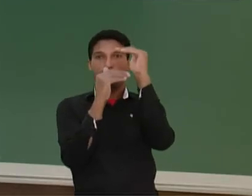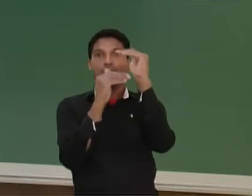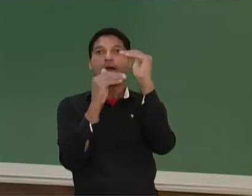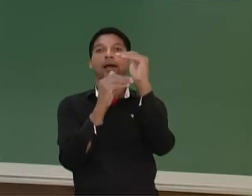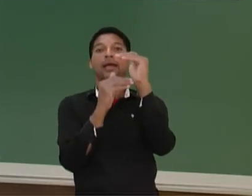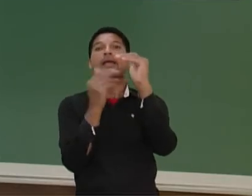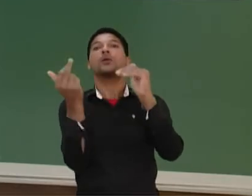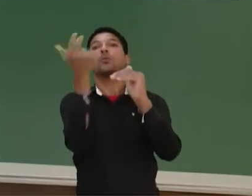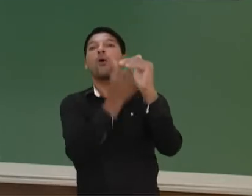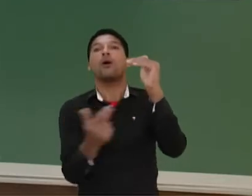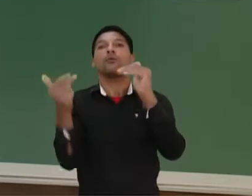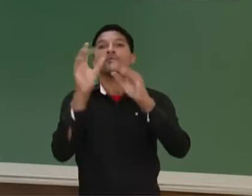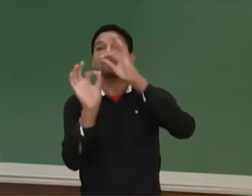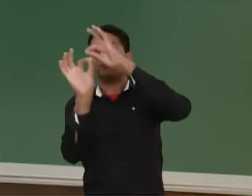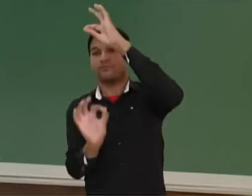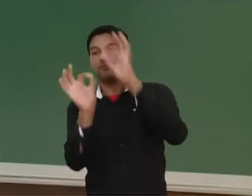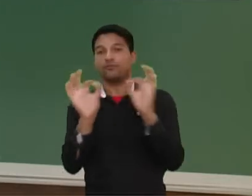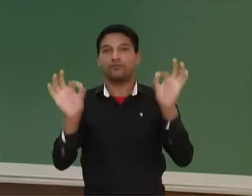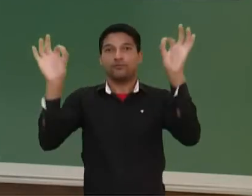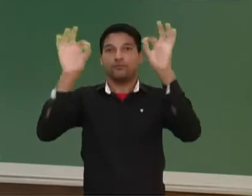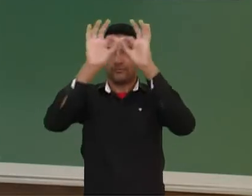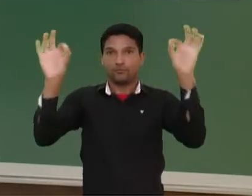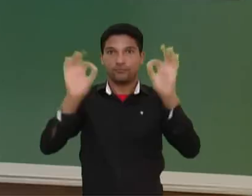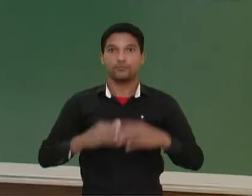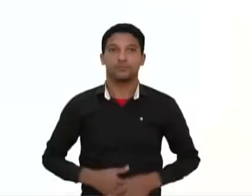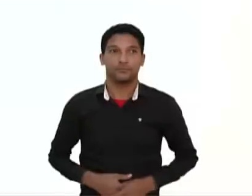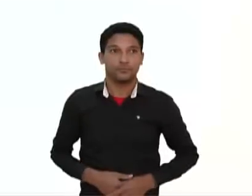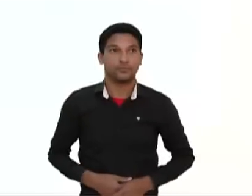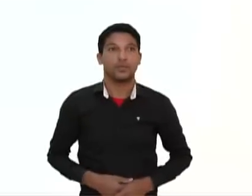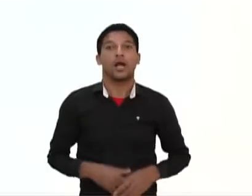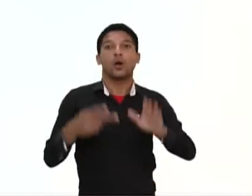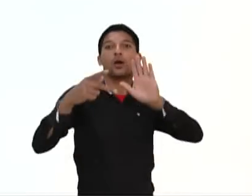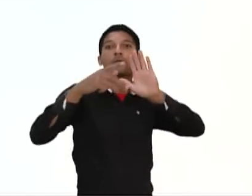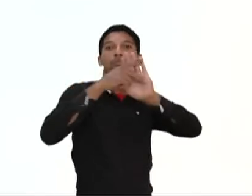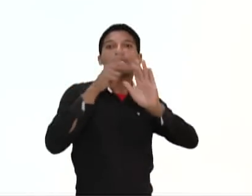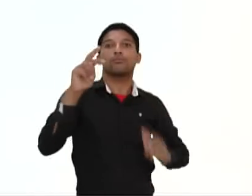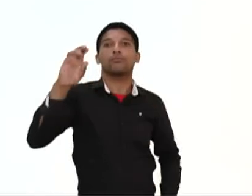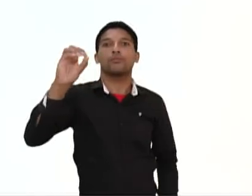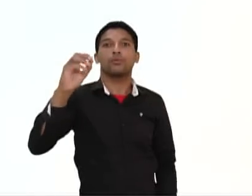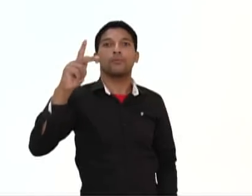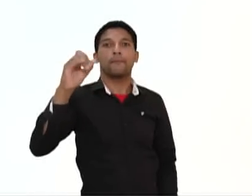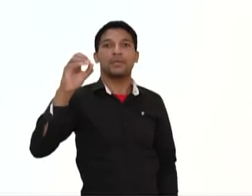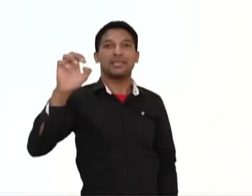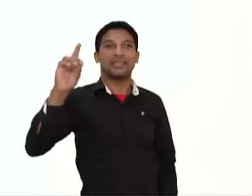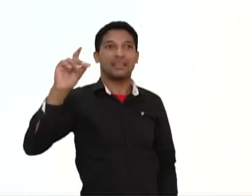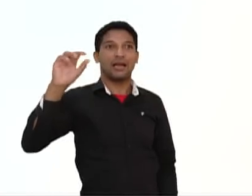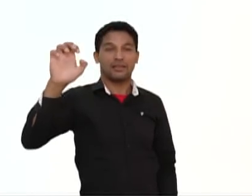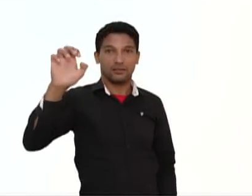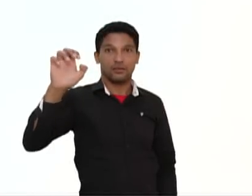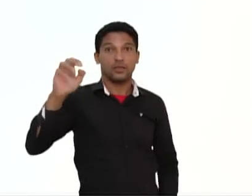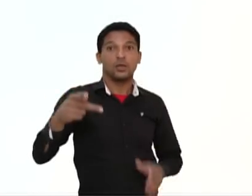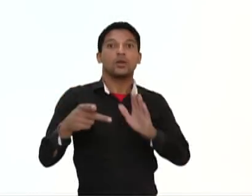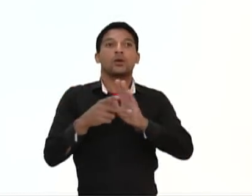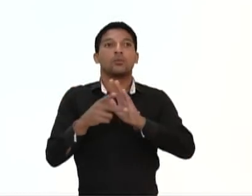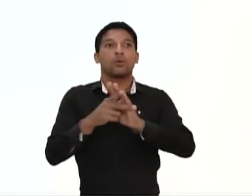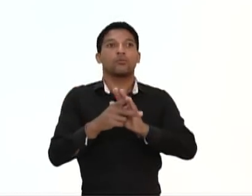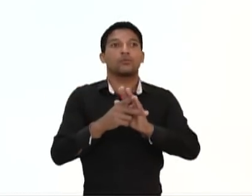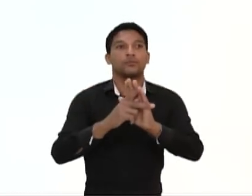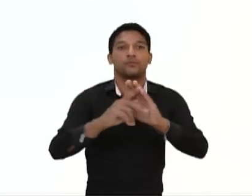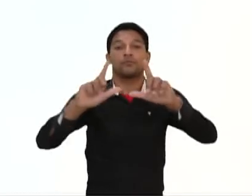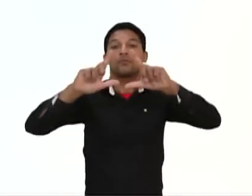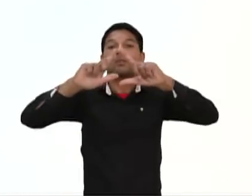nessa. Propriedade do retângulo. Essa propriedade é bem importante, ó. As diagonais do retângulo têm a mesma